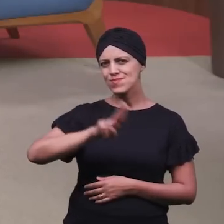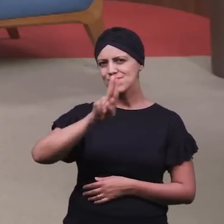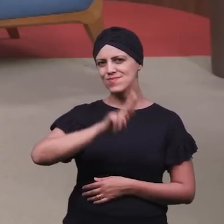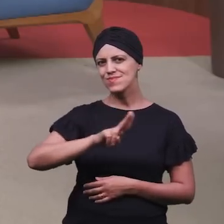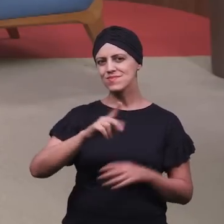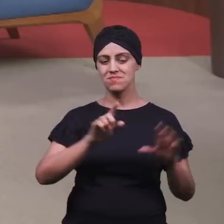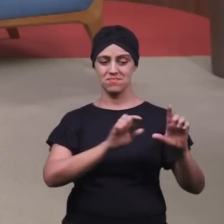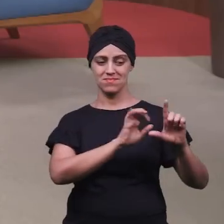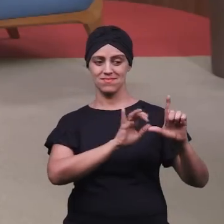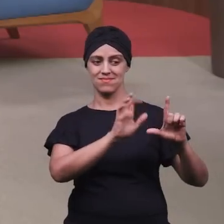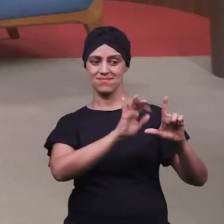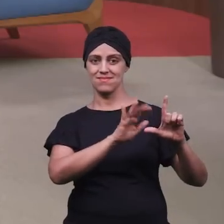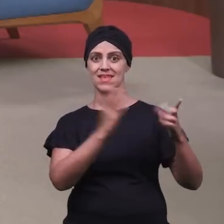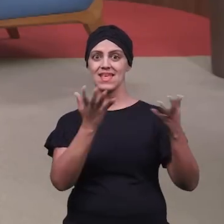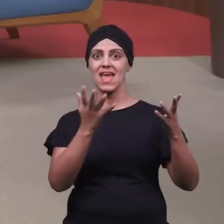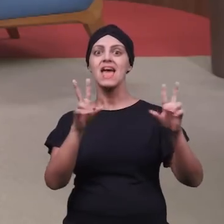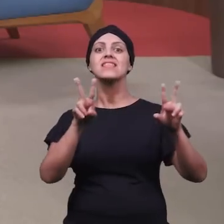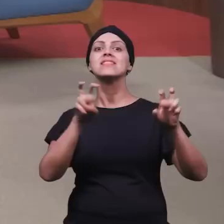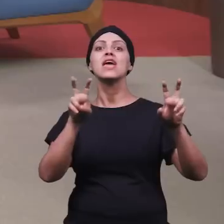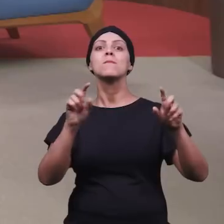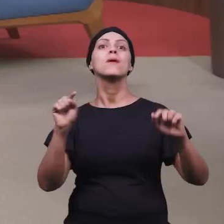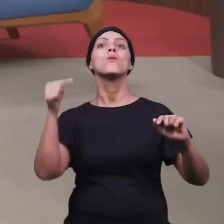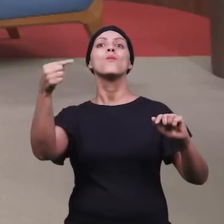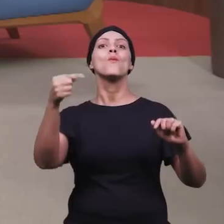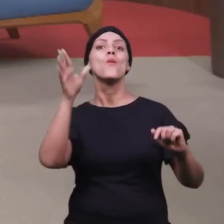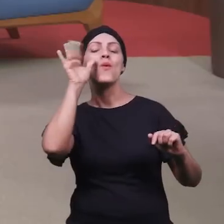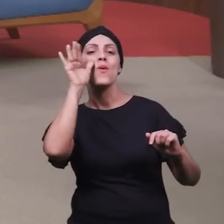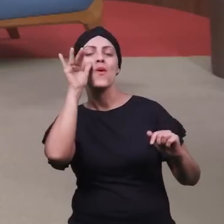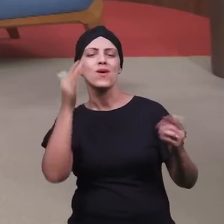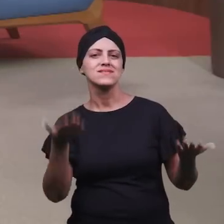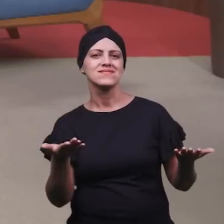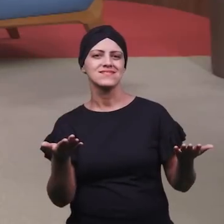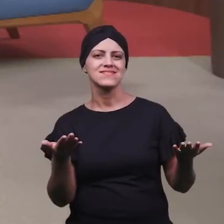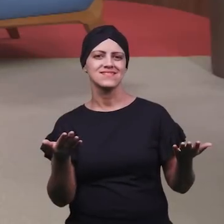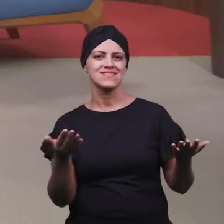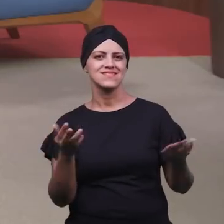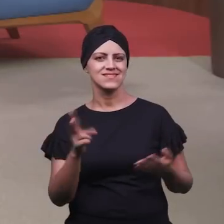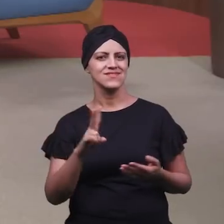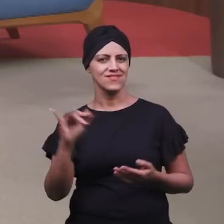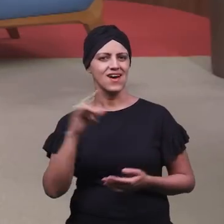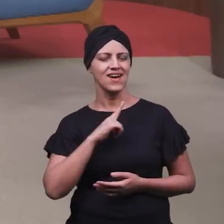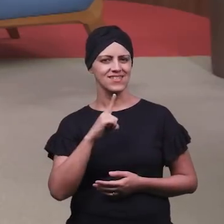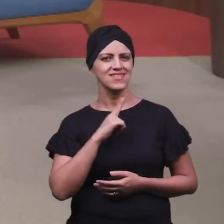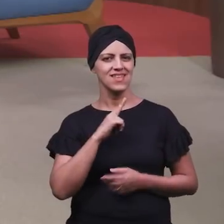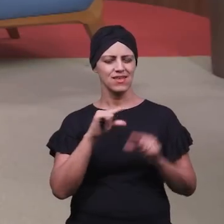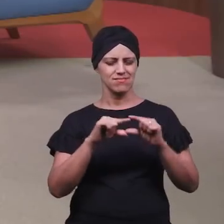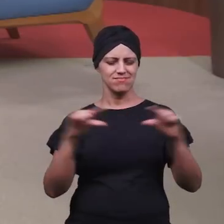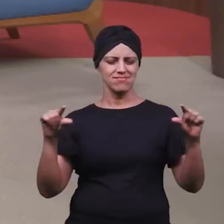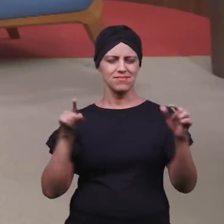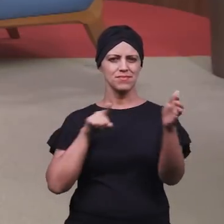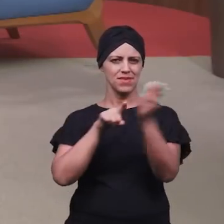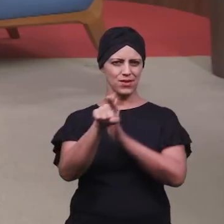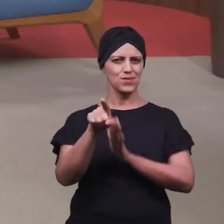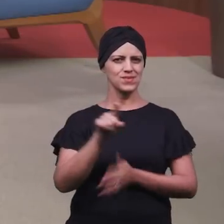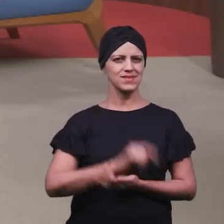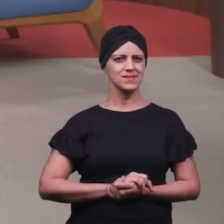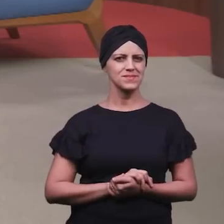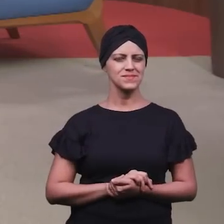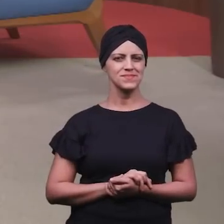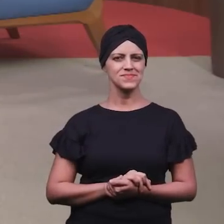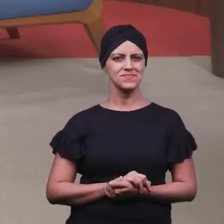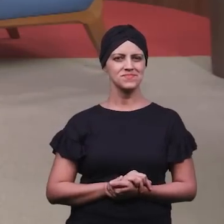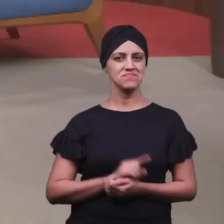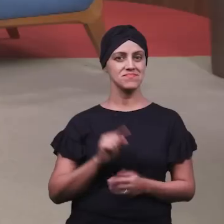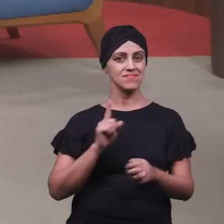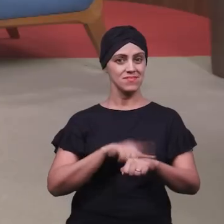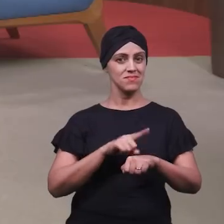pessoas, inclusive, utilizam esse QR Code porque já querem saber qual é o tema do próximo. É isso mesmo, já vai aparecer através de uma pergunta, de uma questão